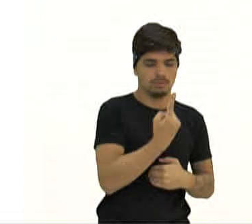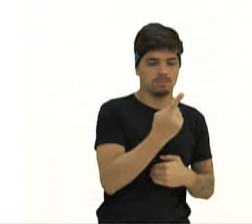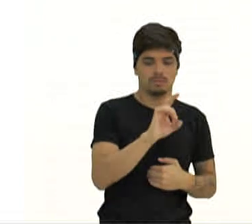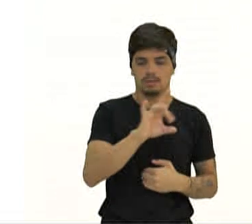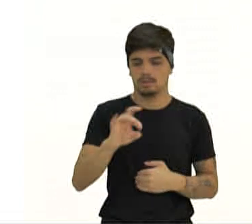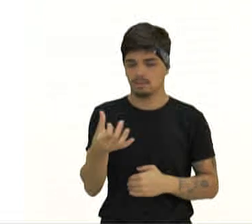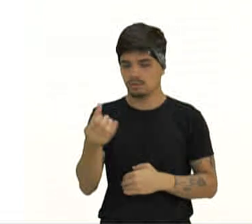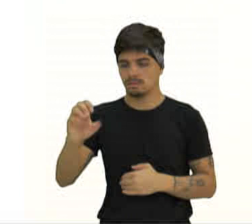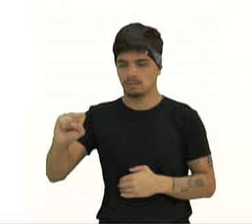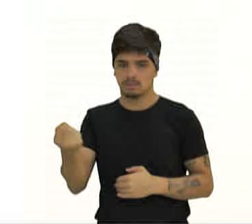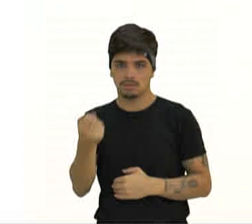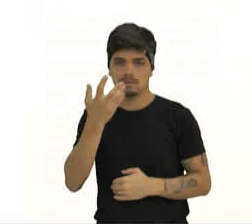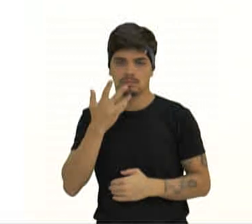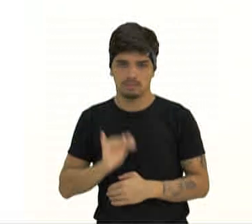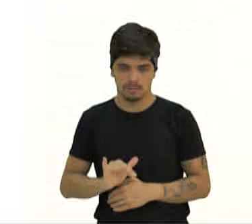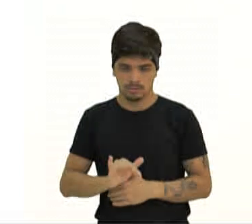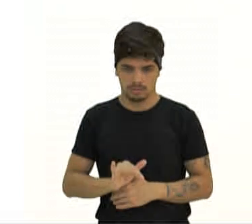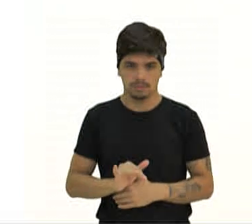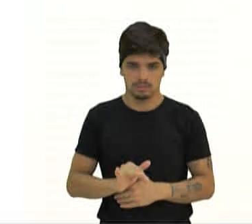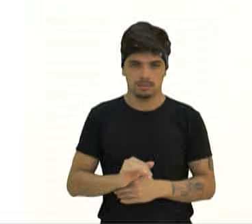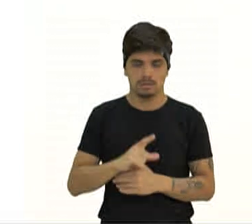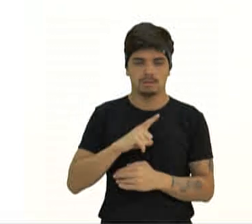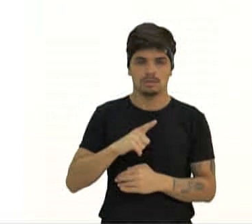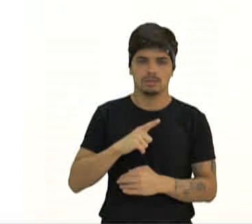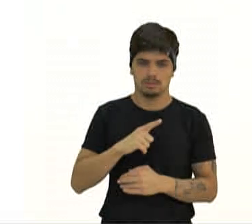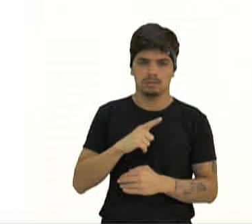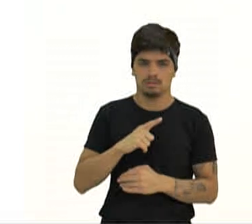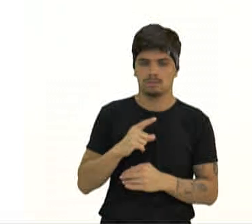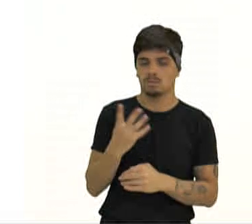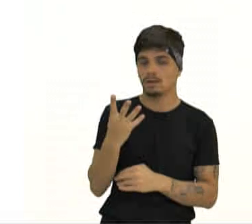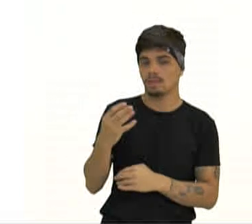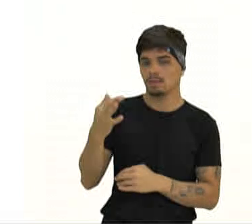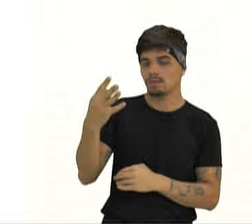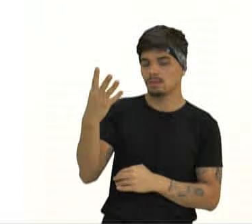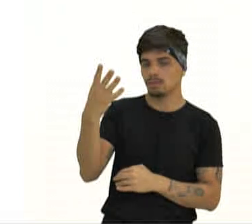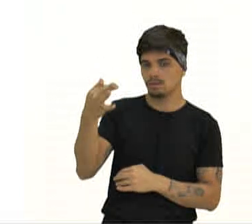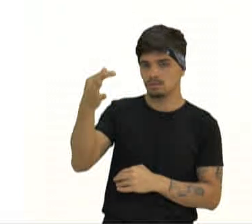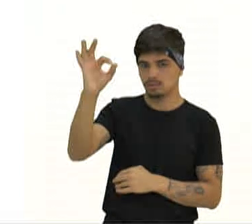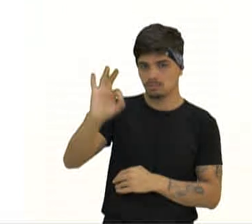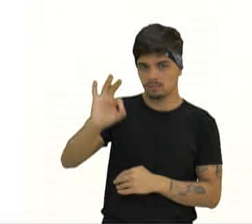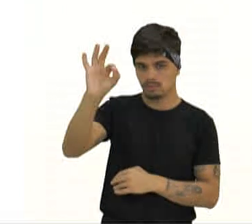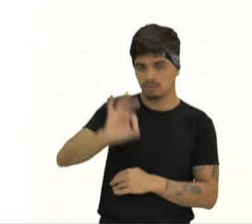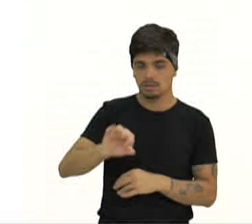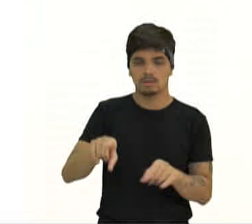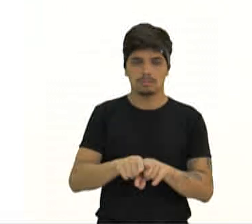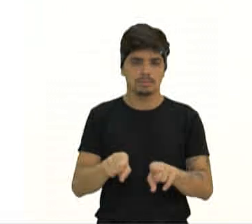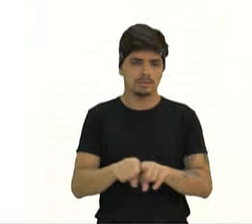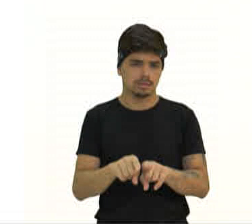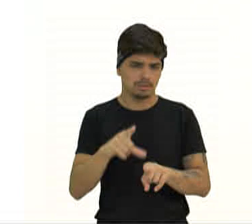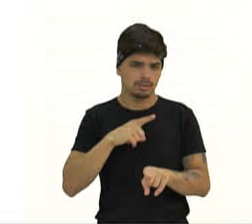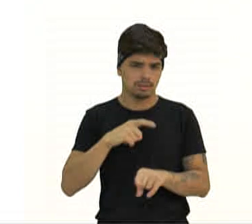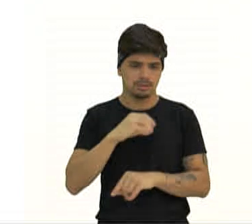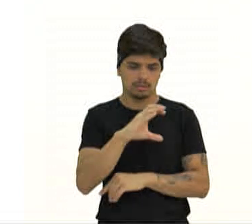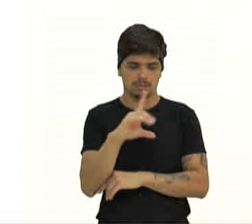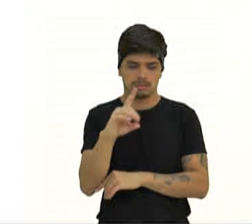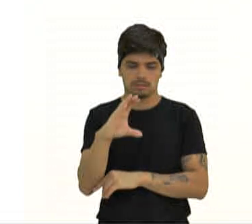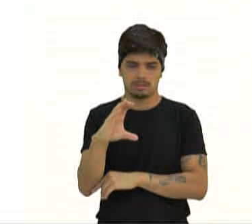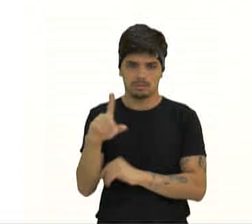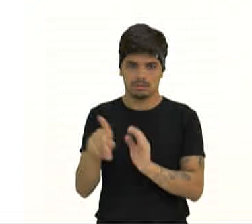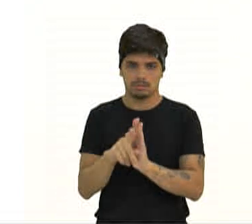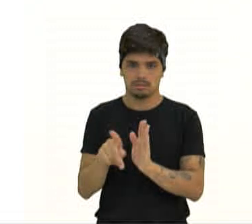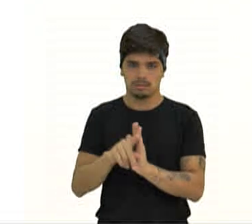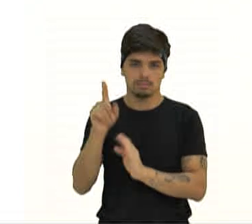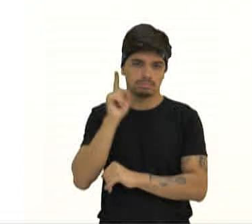com 8 anos de idade o equivalente a 1,47 por cento o número foi aferido pelo CDC do governo